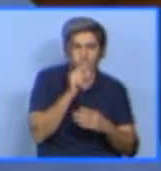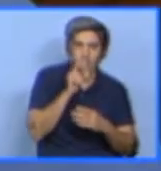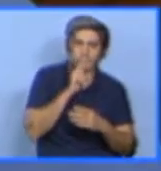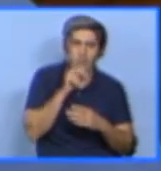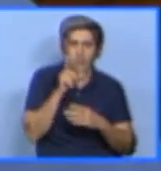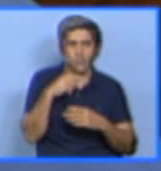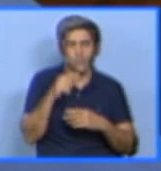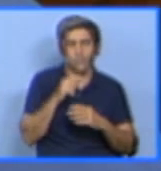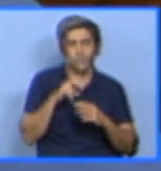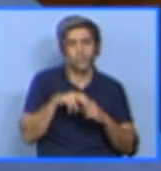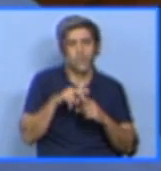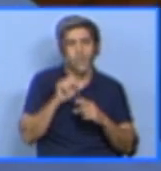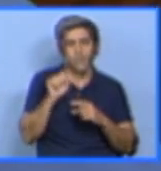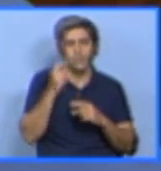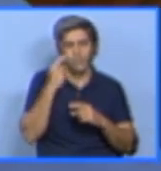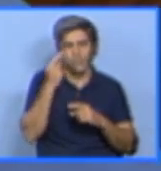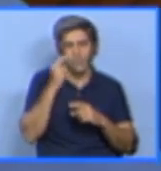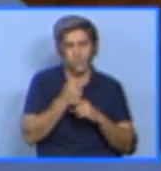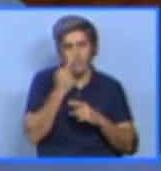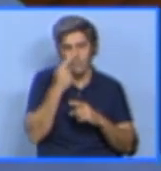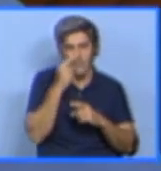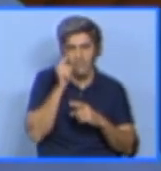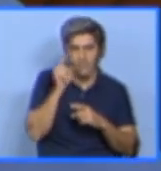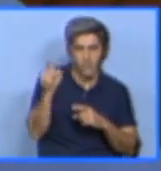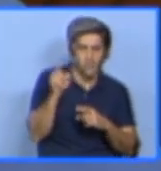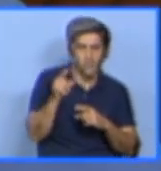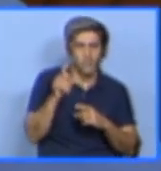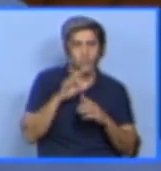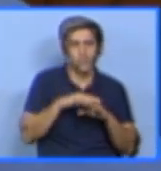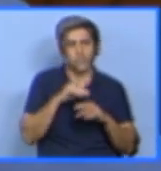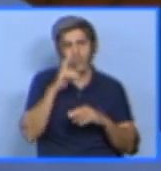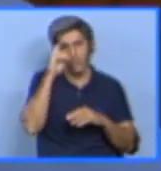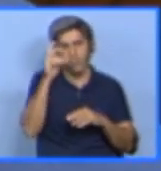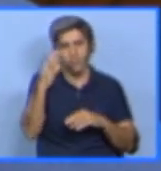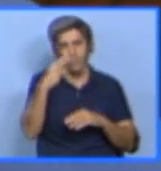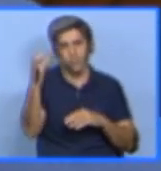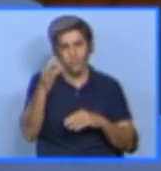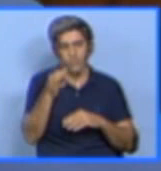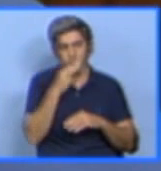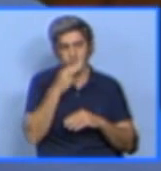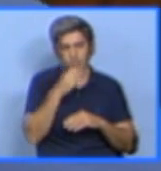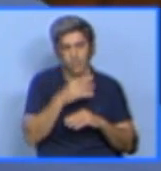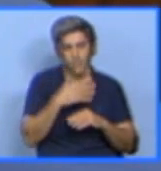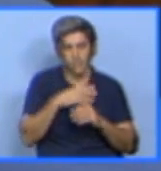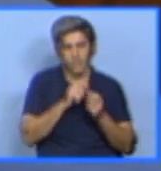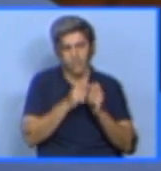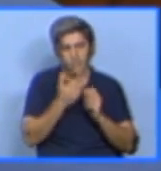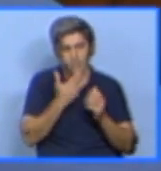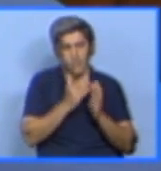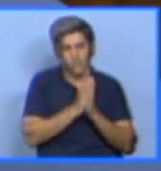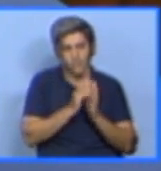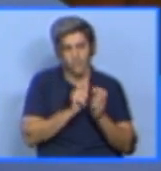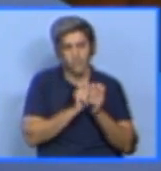ocupa um lugar privilegiado por esta preferência de Nossa Senhora de Fátima sobre a Rússia e esta projeção de pedido de